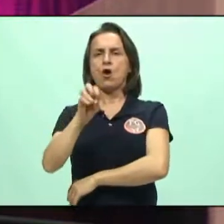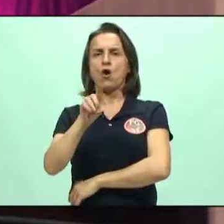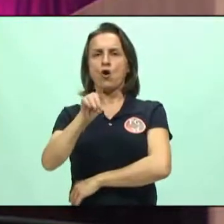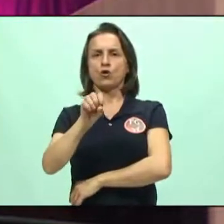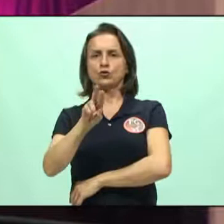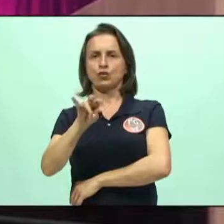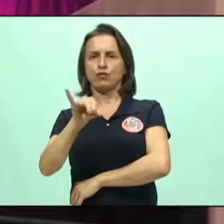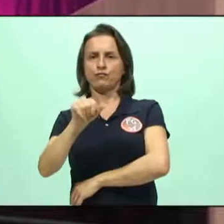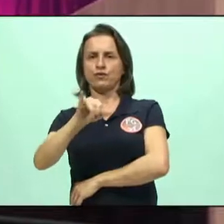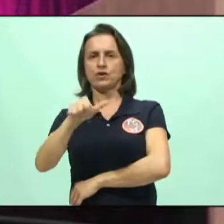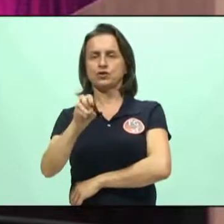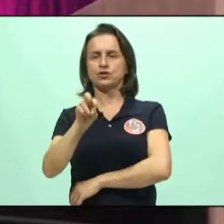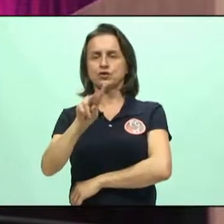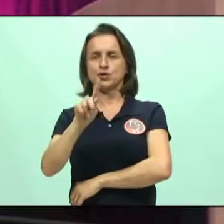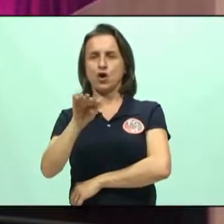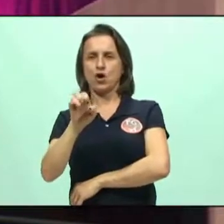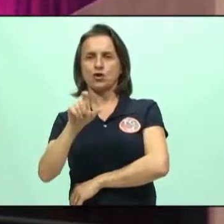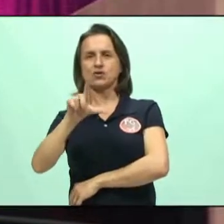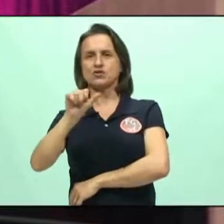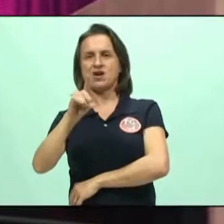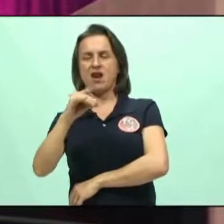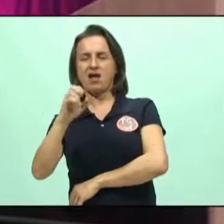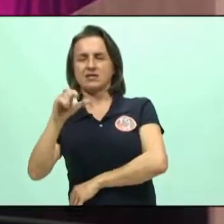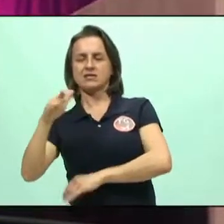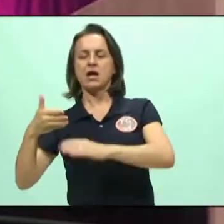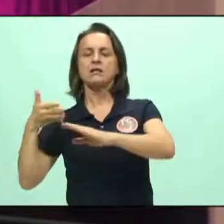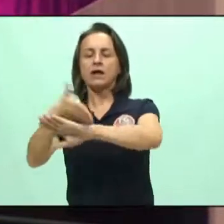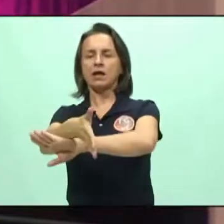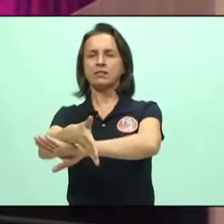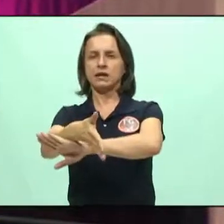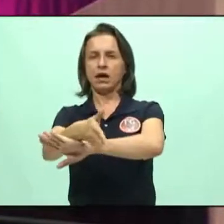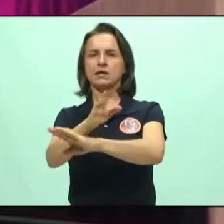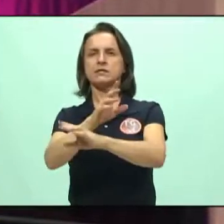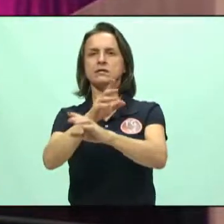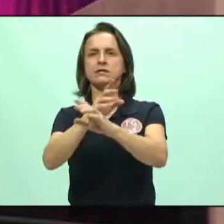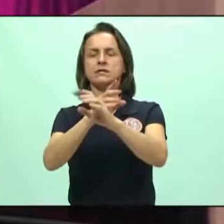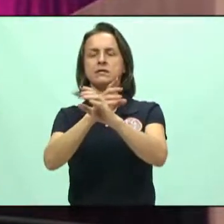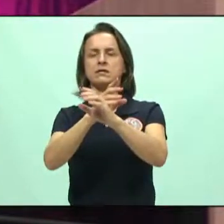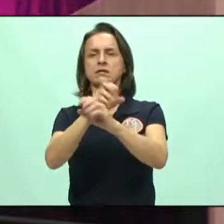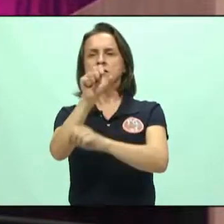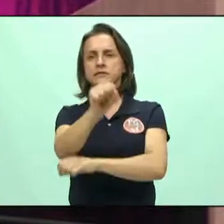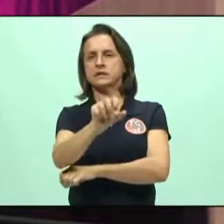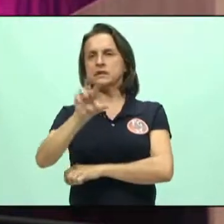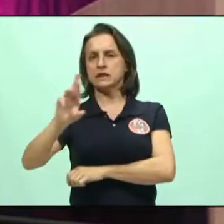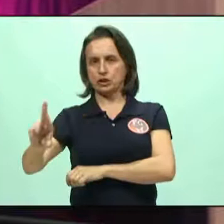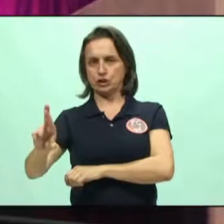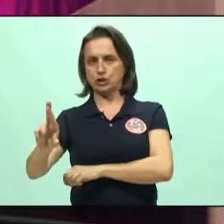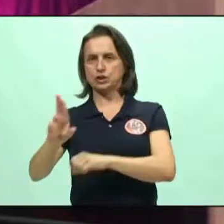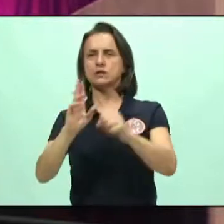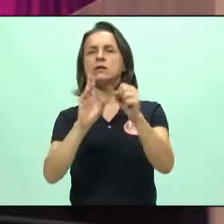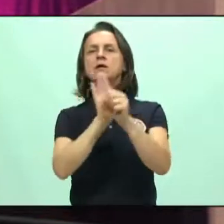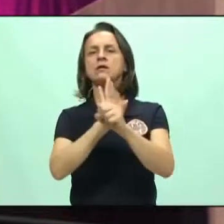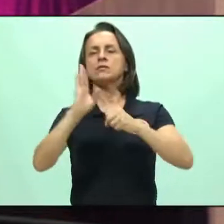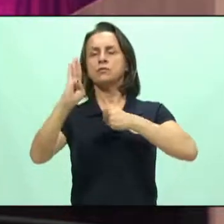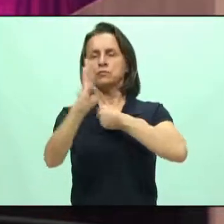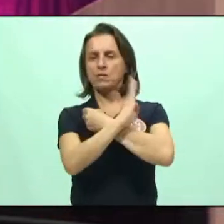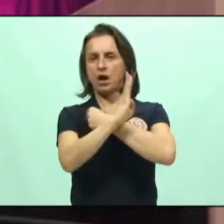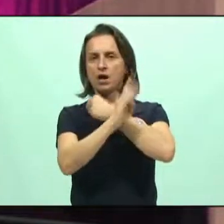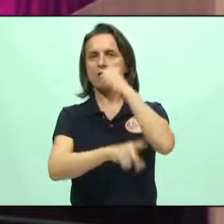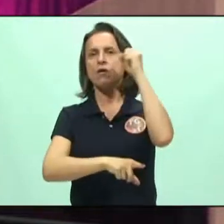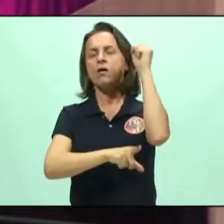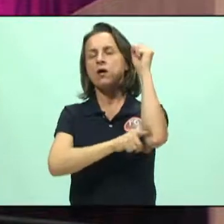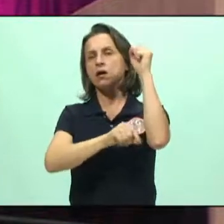na entrada do loteamento Santa Regina no bairro Espinheiros Itajaí uma rotatória